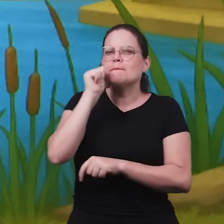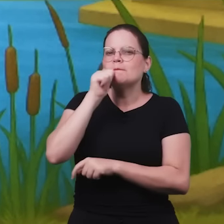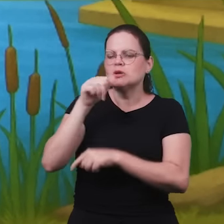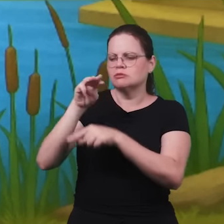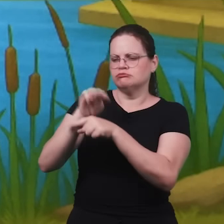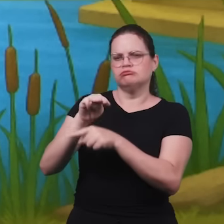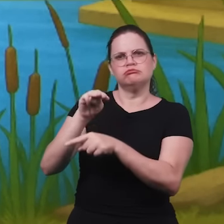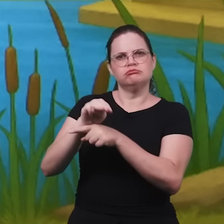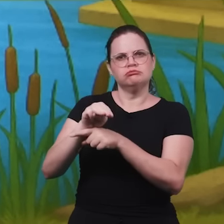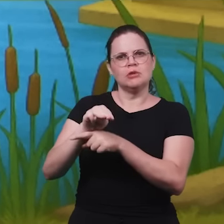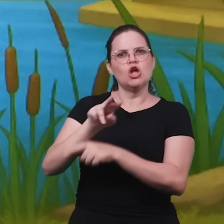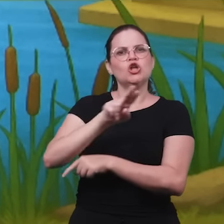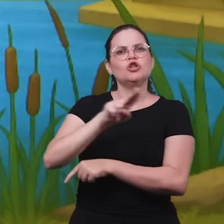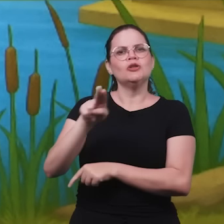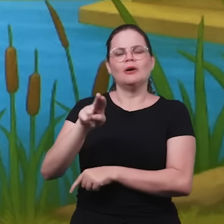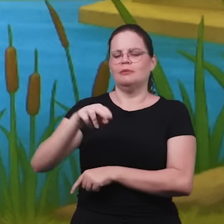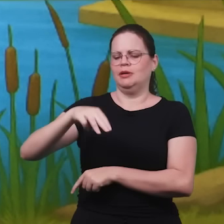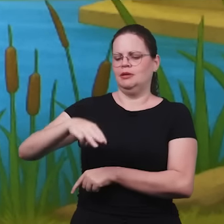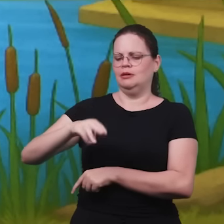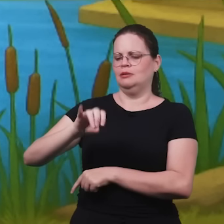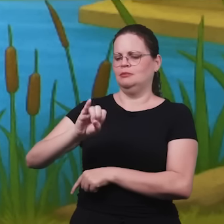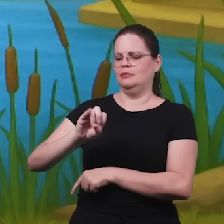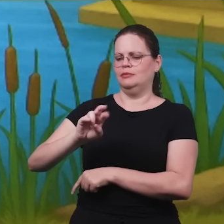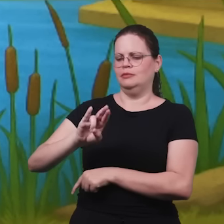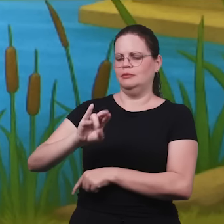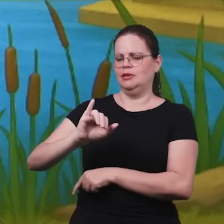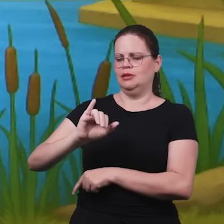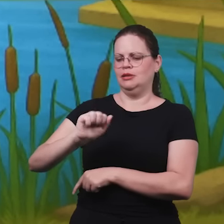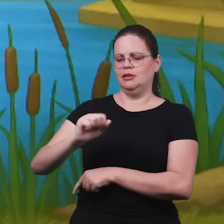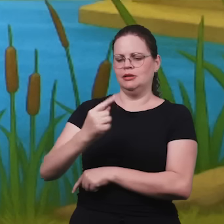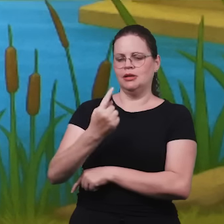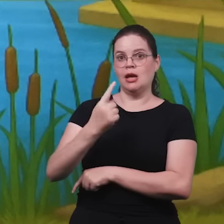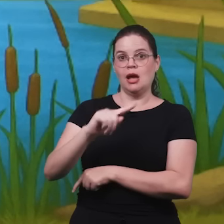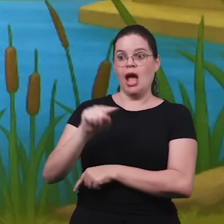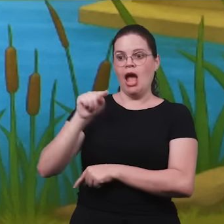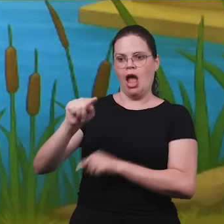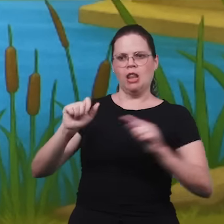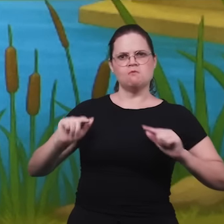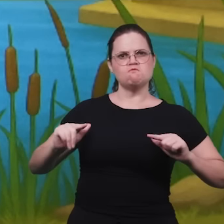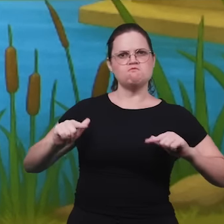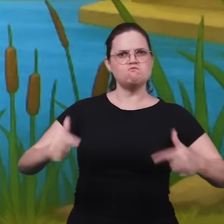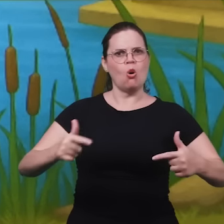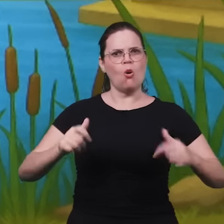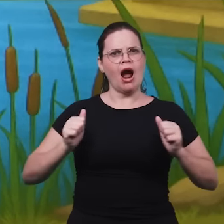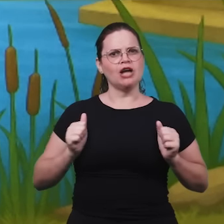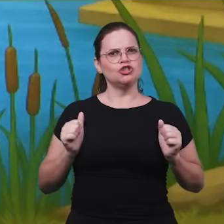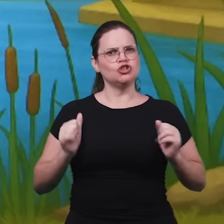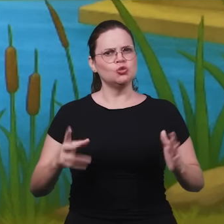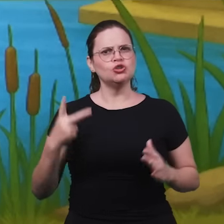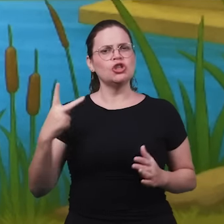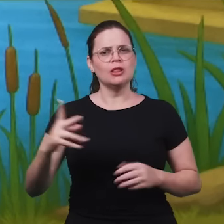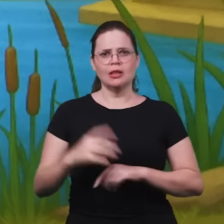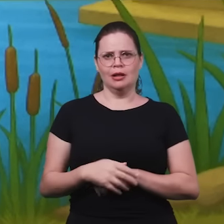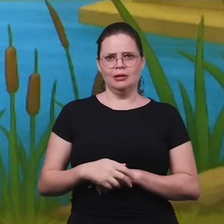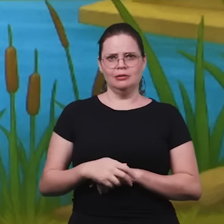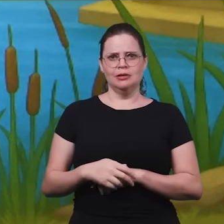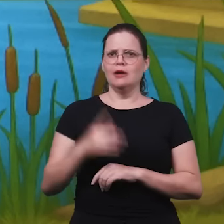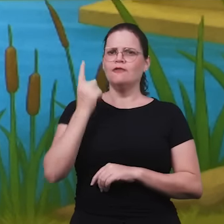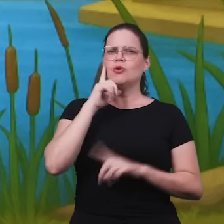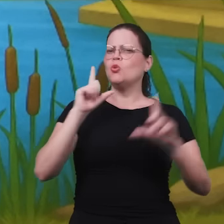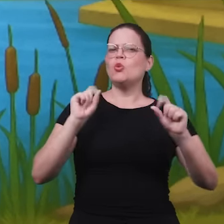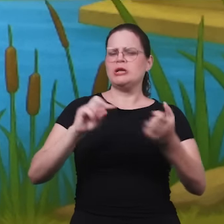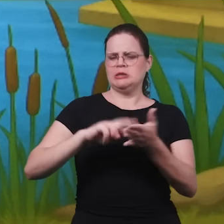Miriam. E para nós sabermos o que aconteceu com Miriam, nós precisamos entender o que é